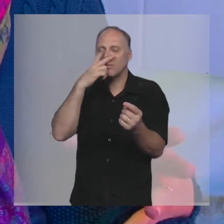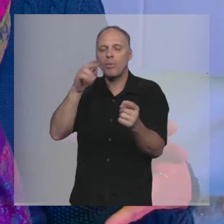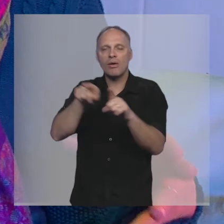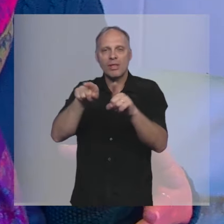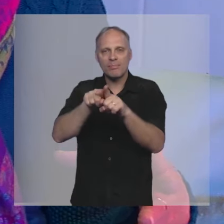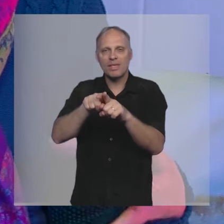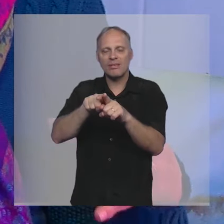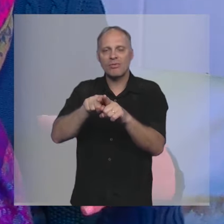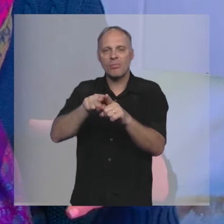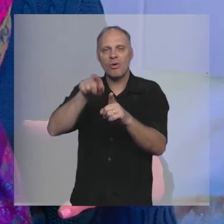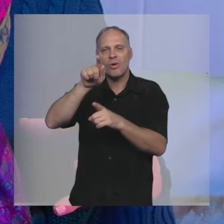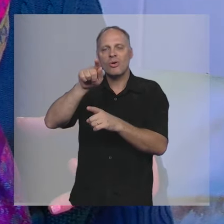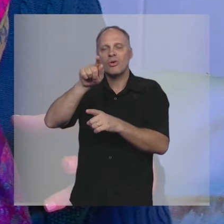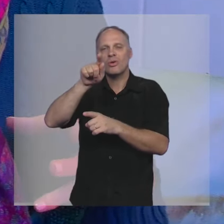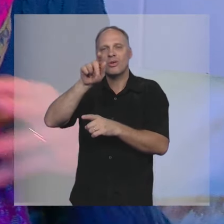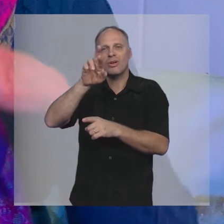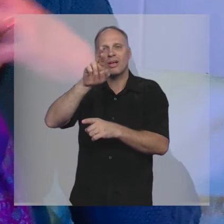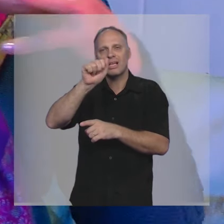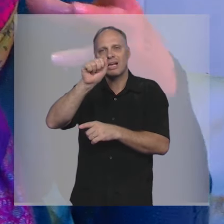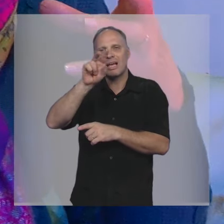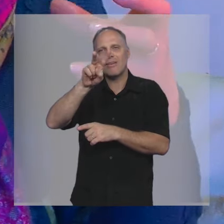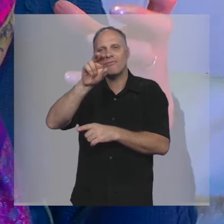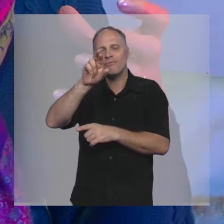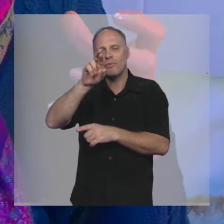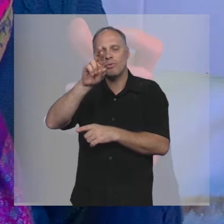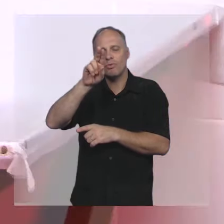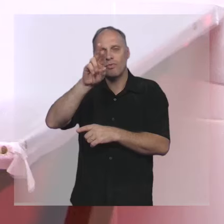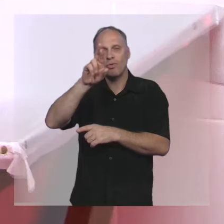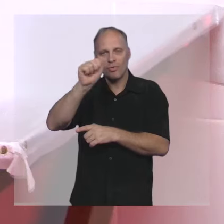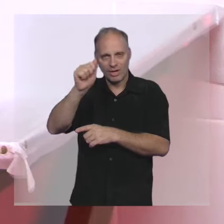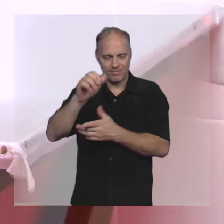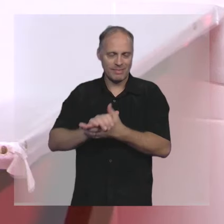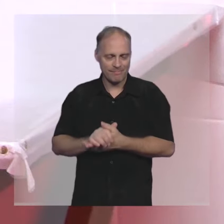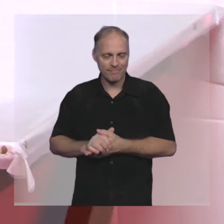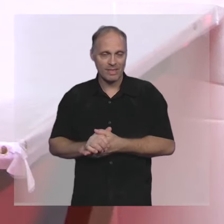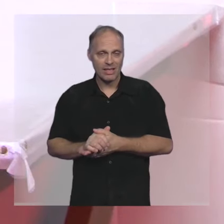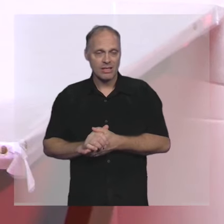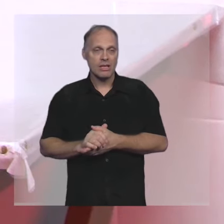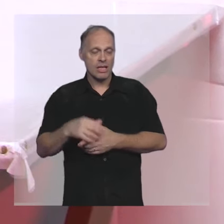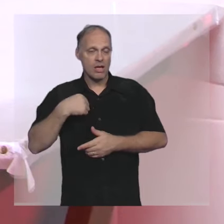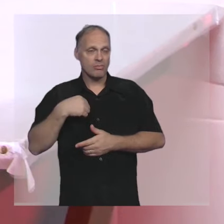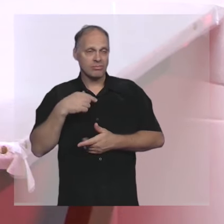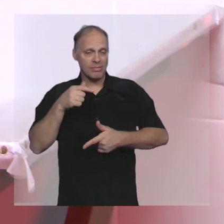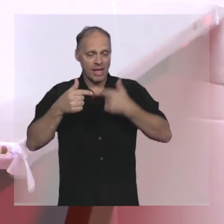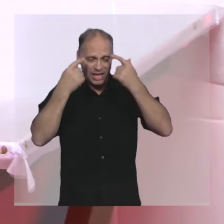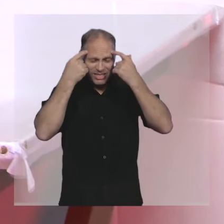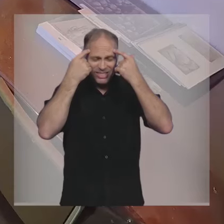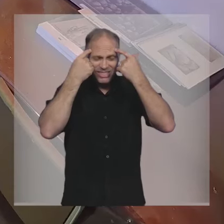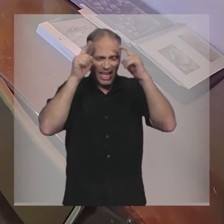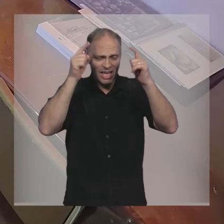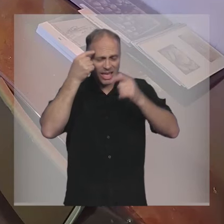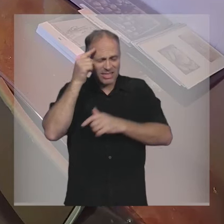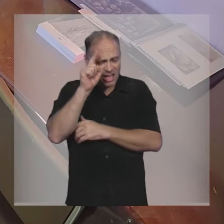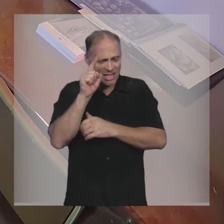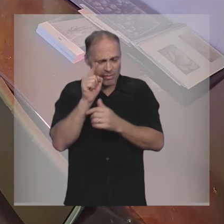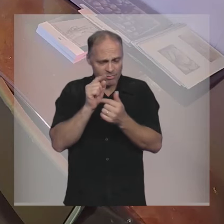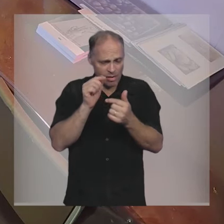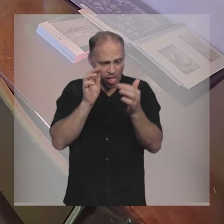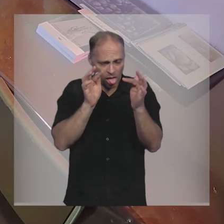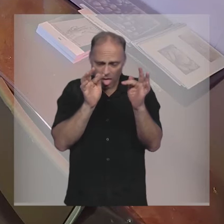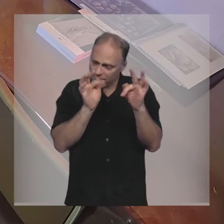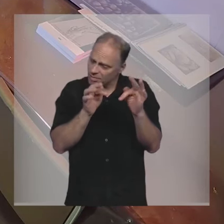xilogravura, também as conchas, quer dizer, eu esgotei. Como a senhora comentou antes, né? Esgotou a ideia. Esgotei a